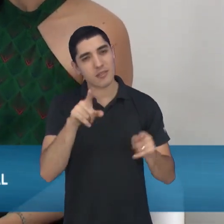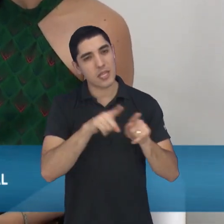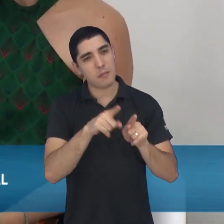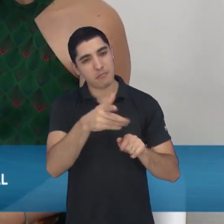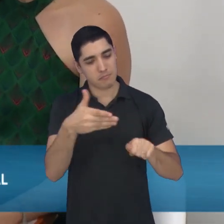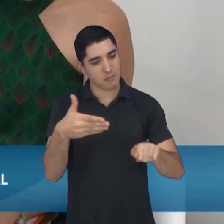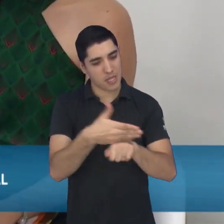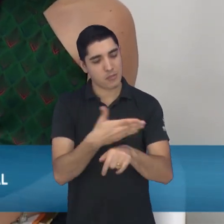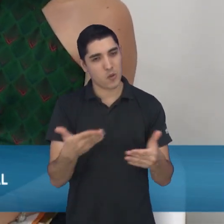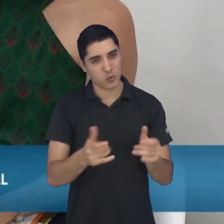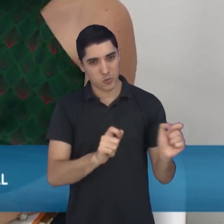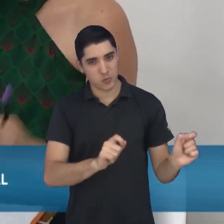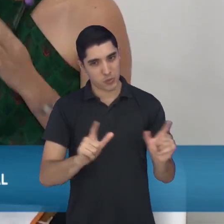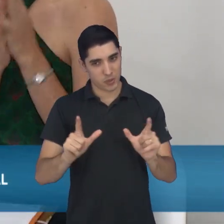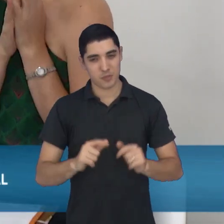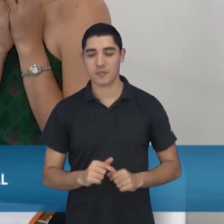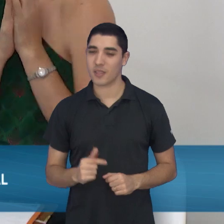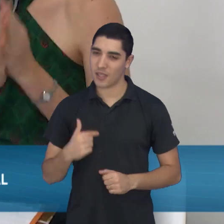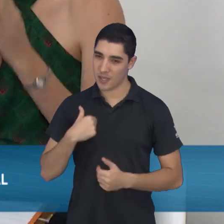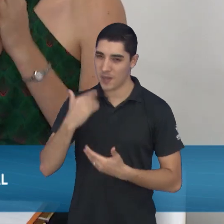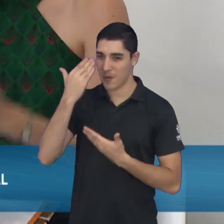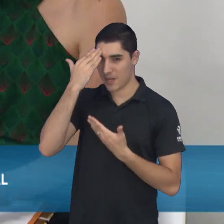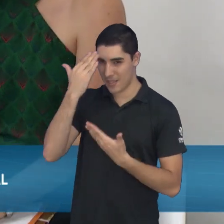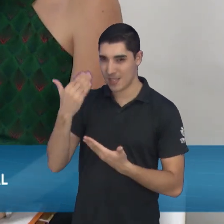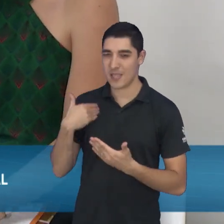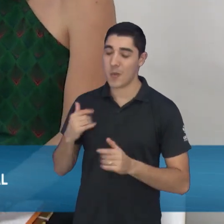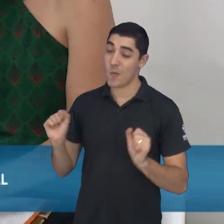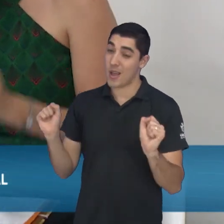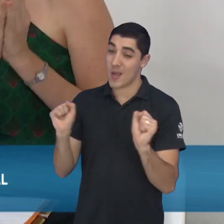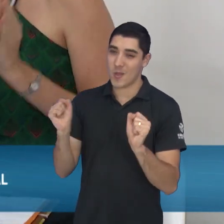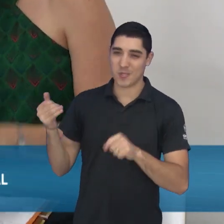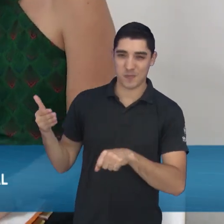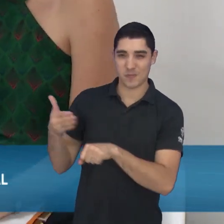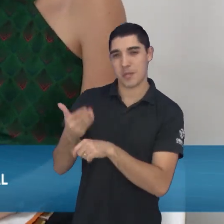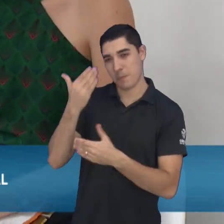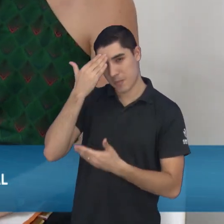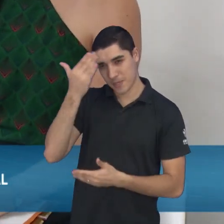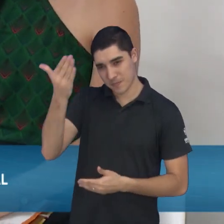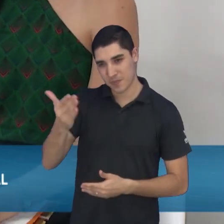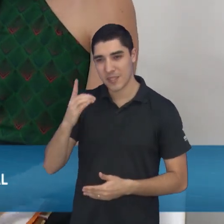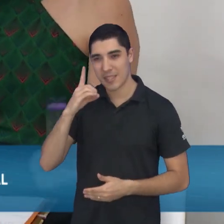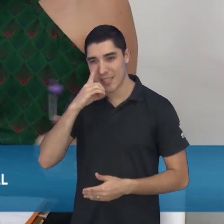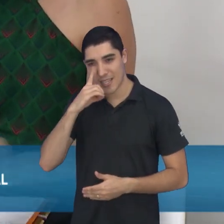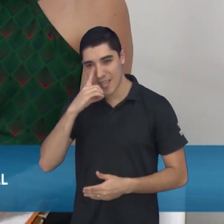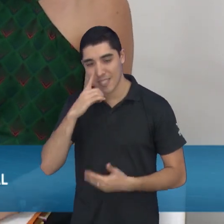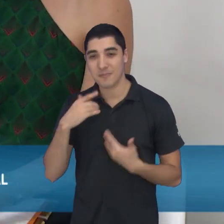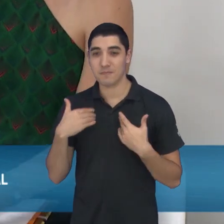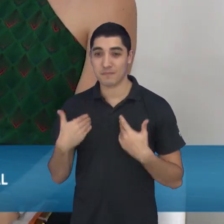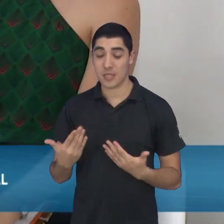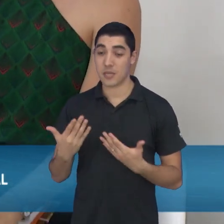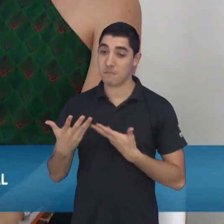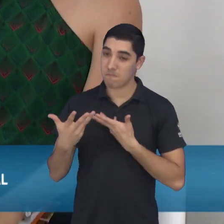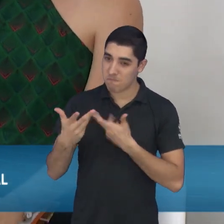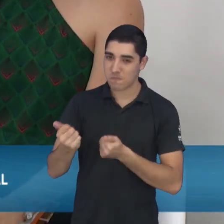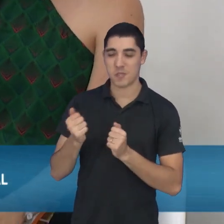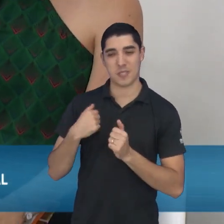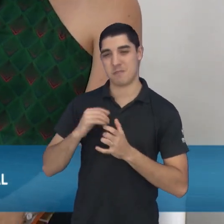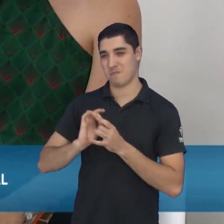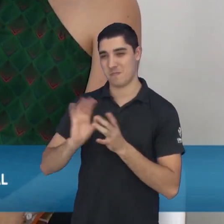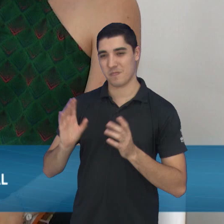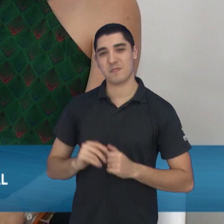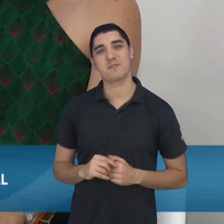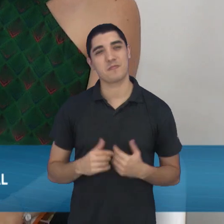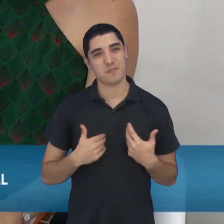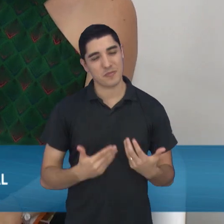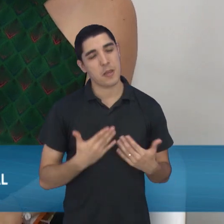por participar aqui com a gente, viu? Obrigada, Tamires, adoro vir aqui. Obrigada, Dani, né? Quando precisar. Perfeito, é sempre